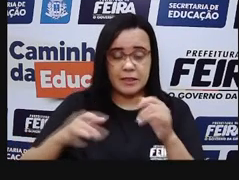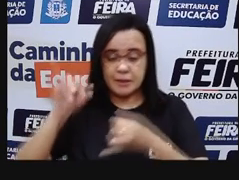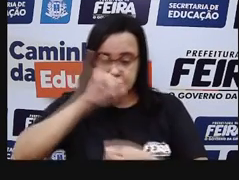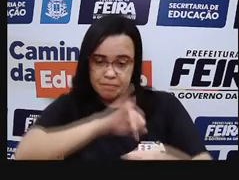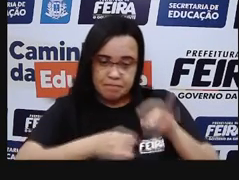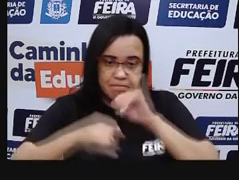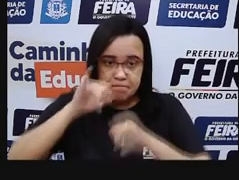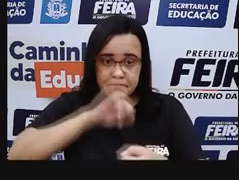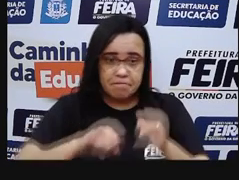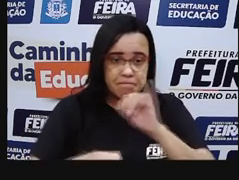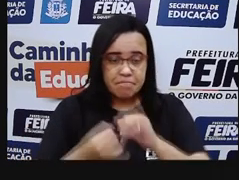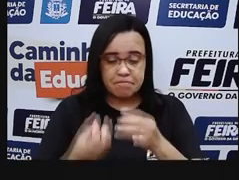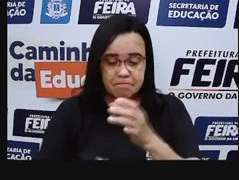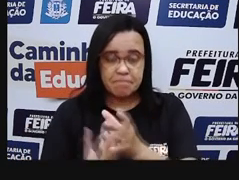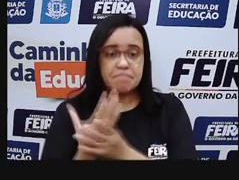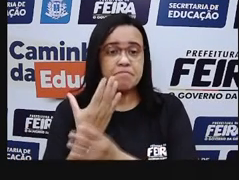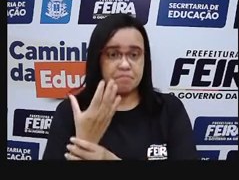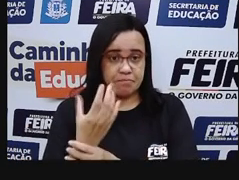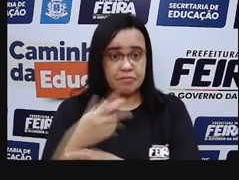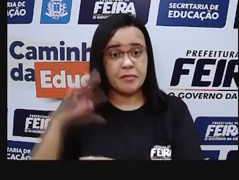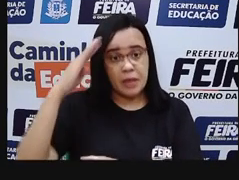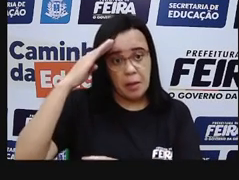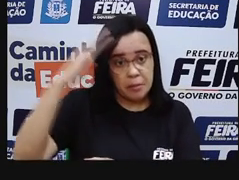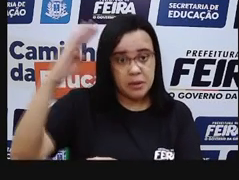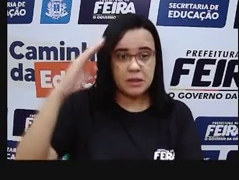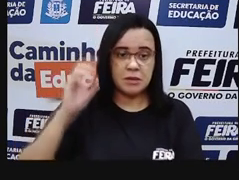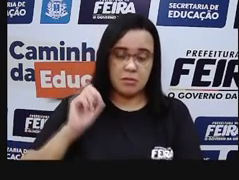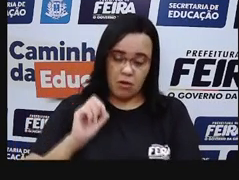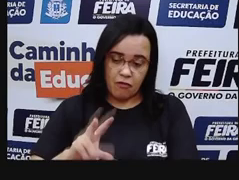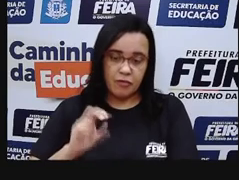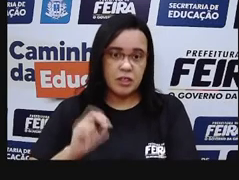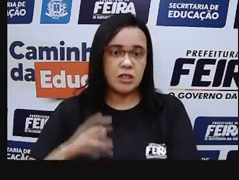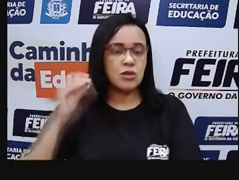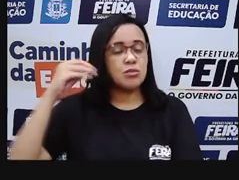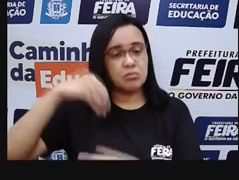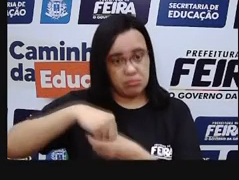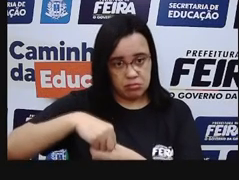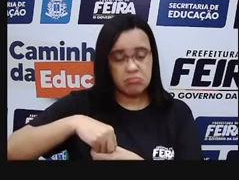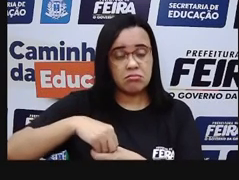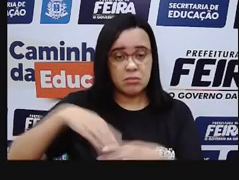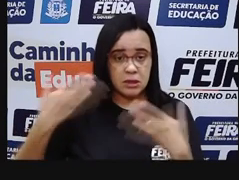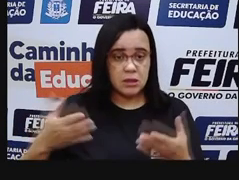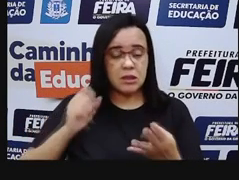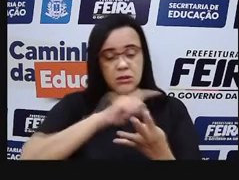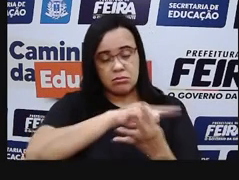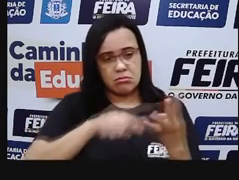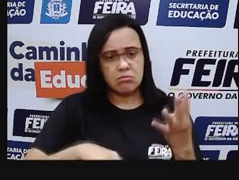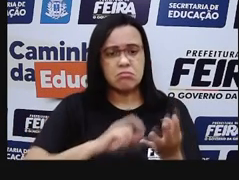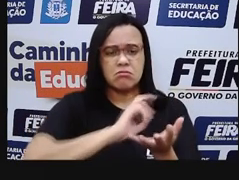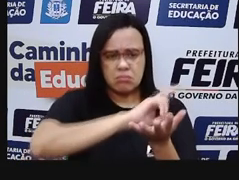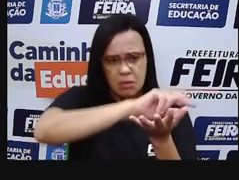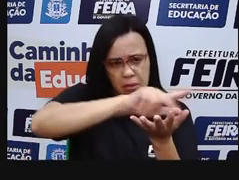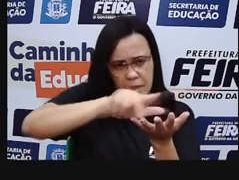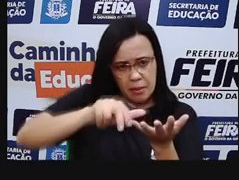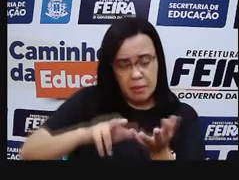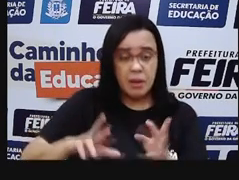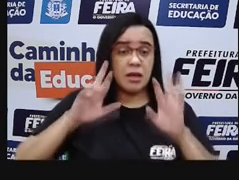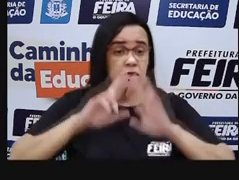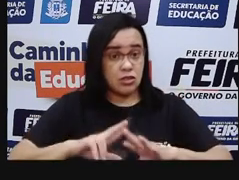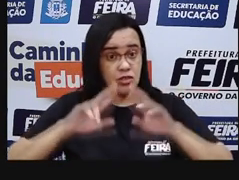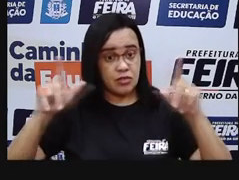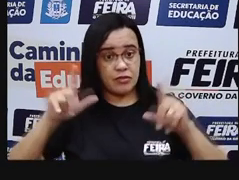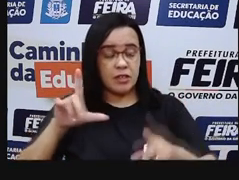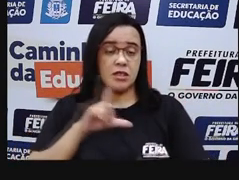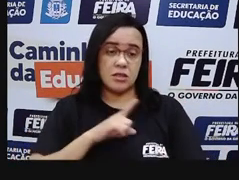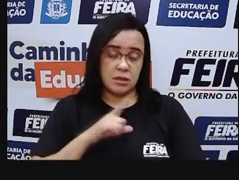dessa que causa o vírus tá das tem tipos diferentes de vacinas mais com o objetivo de todas